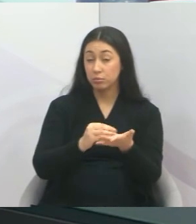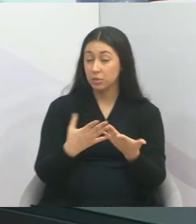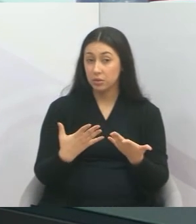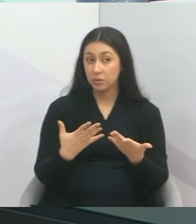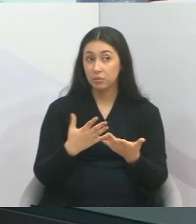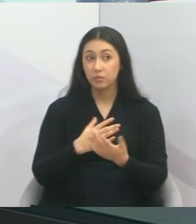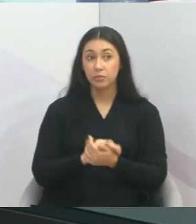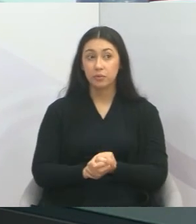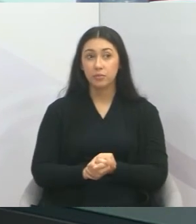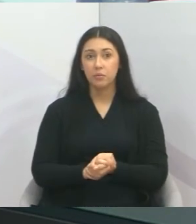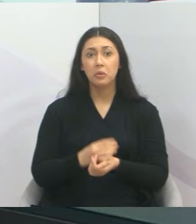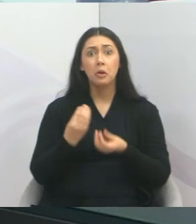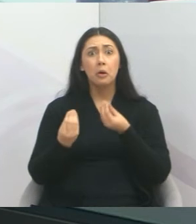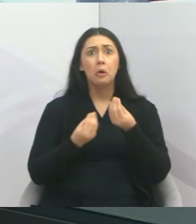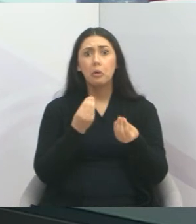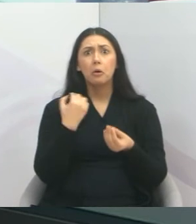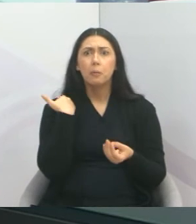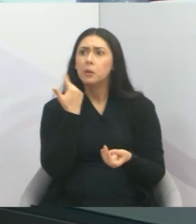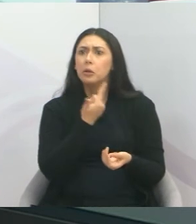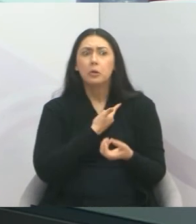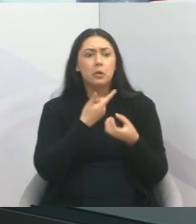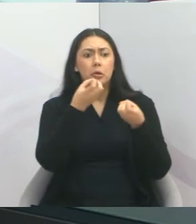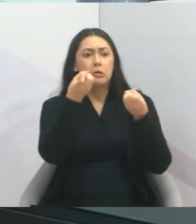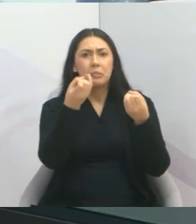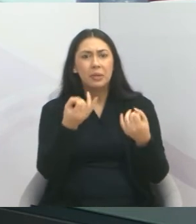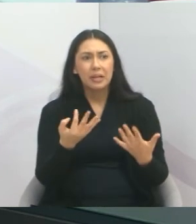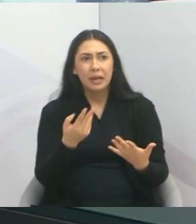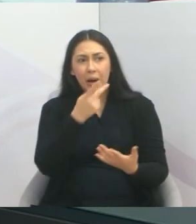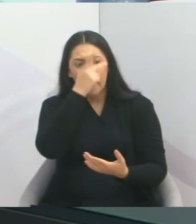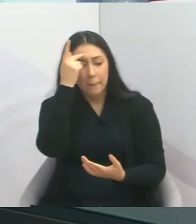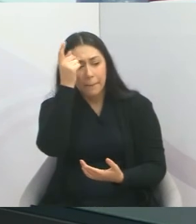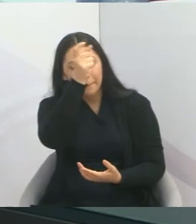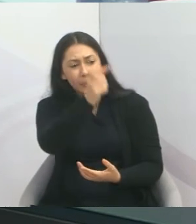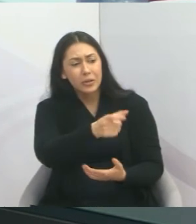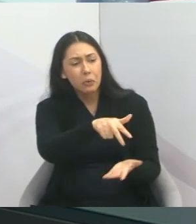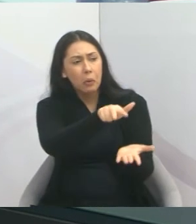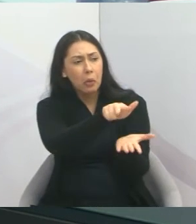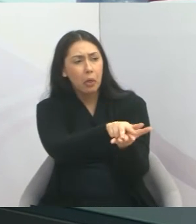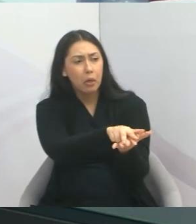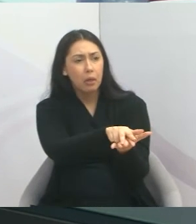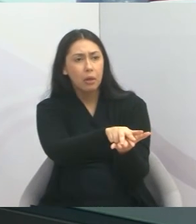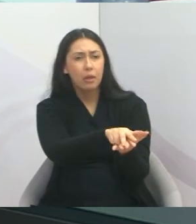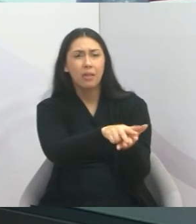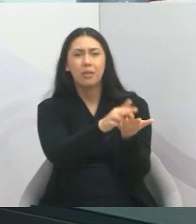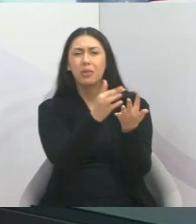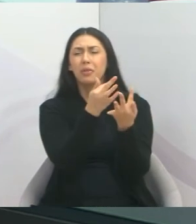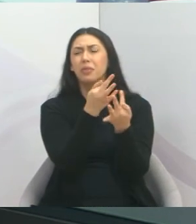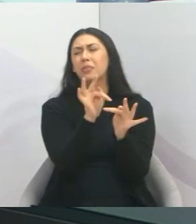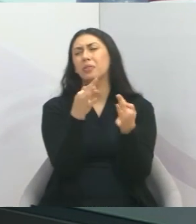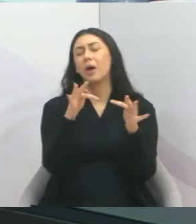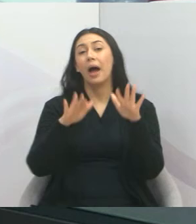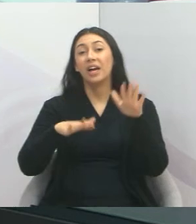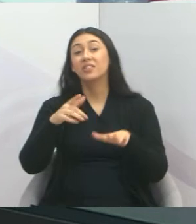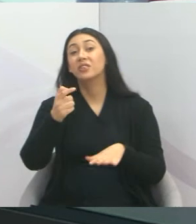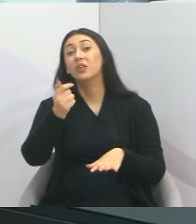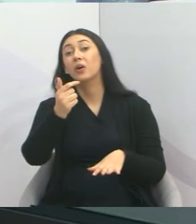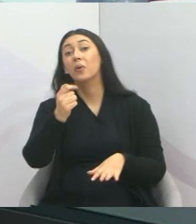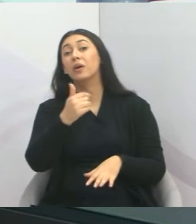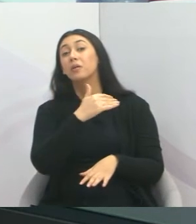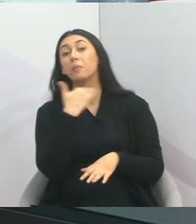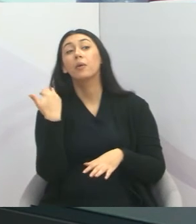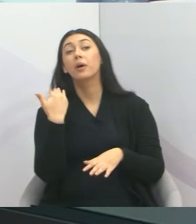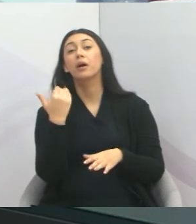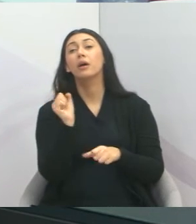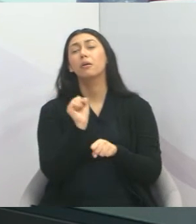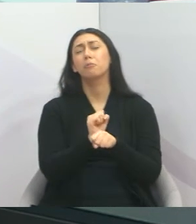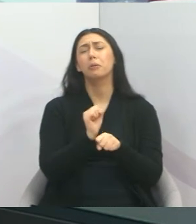farmácia como que nós vamos justificar para pessoa que está no leito é de morte muitas vezes na cama